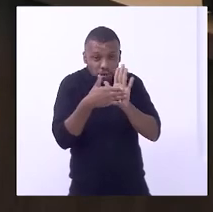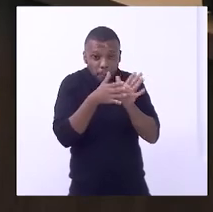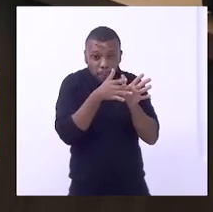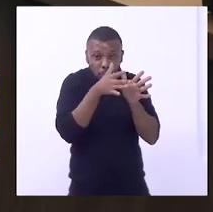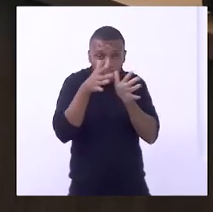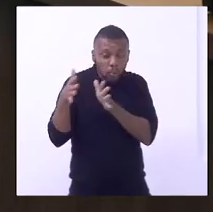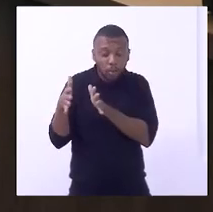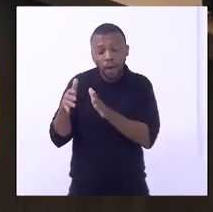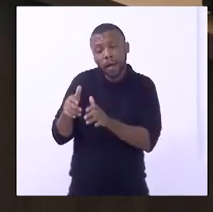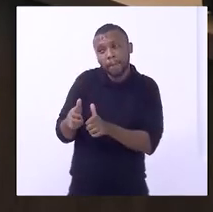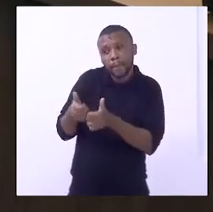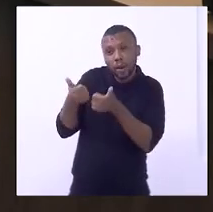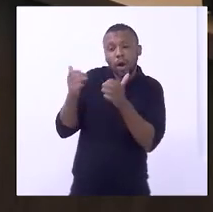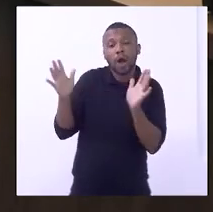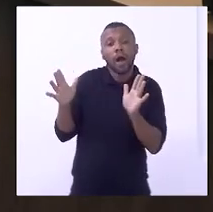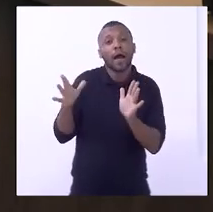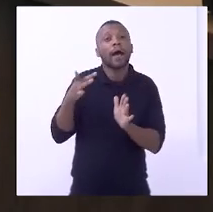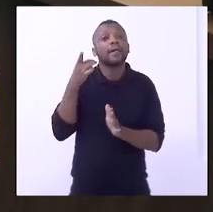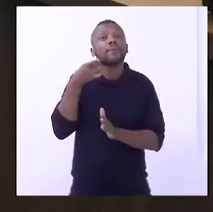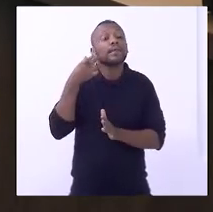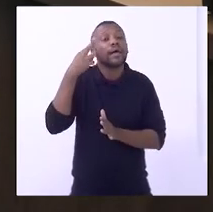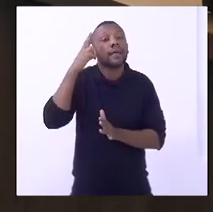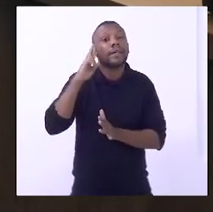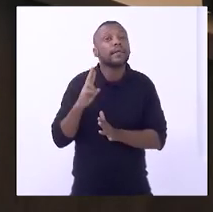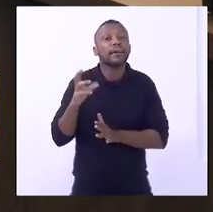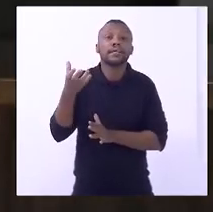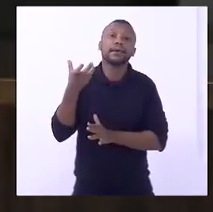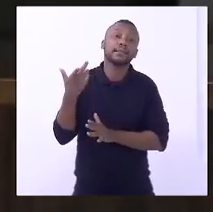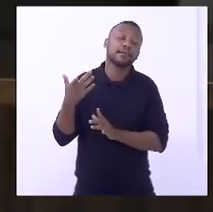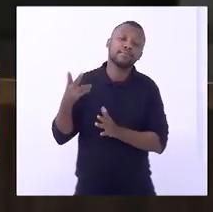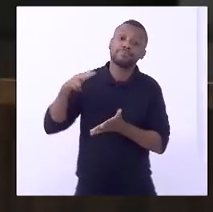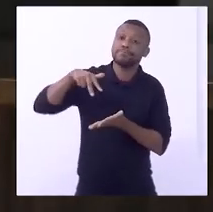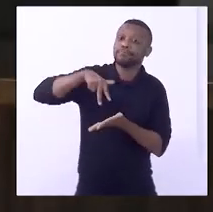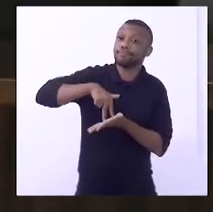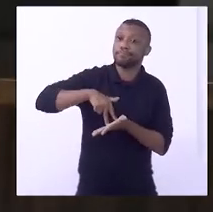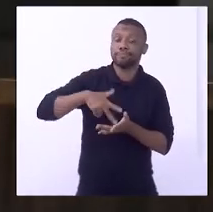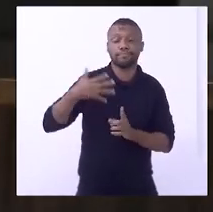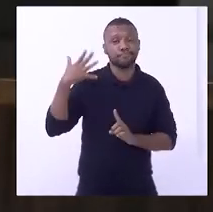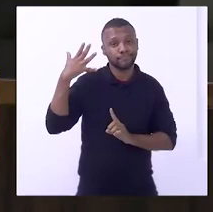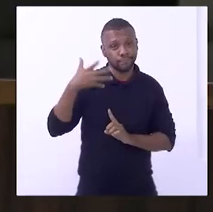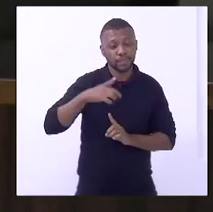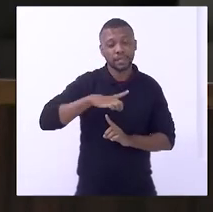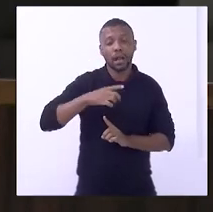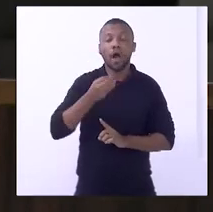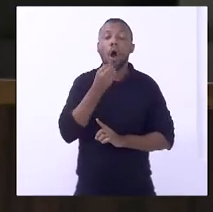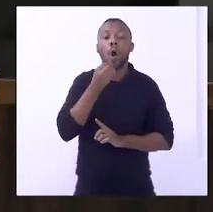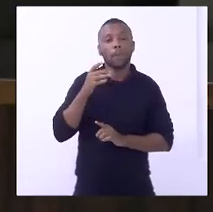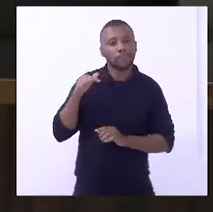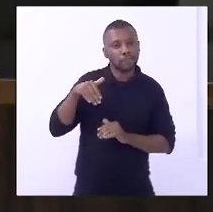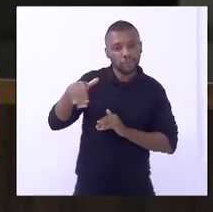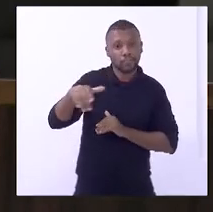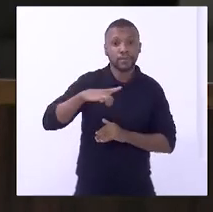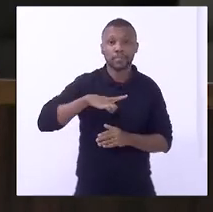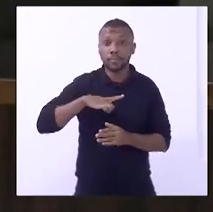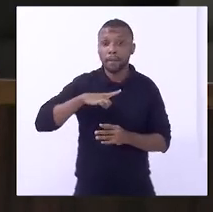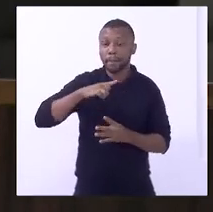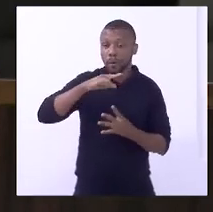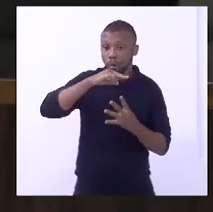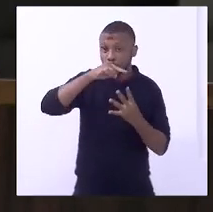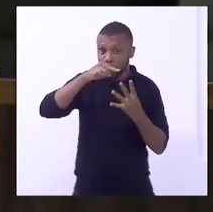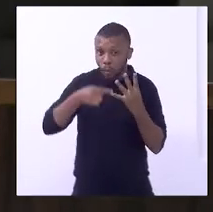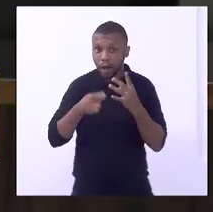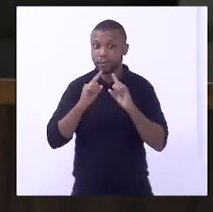de preferência. A deputada Renata queria fazê-la. Vossa Excelência terá a sua oportunidade. Nós temos ainda mais 4